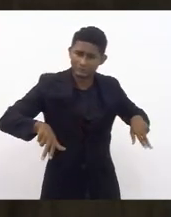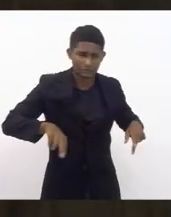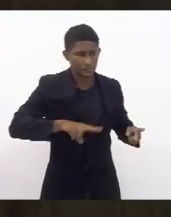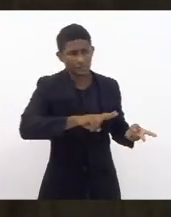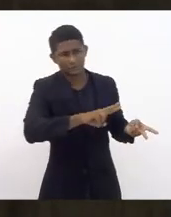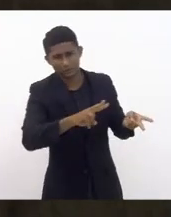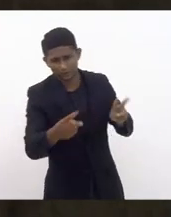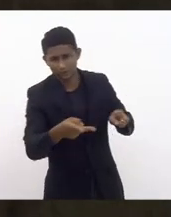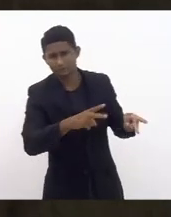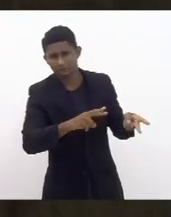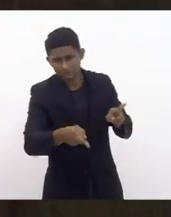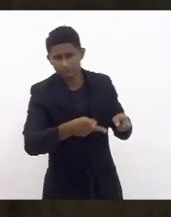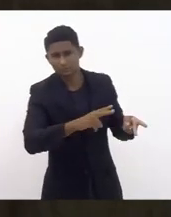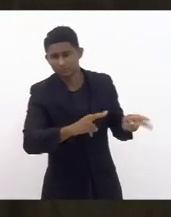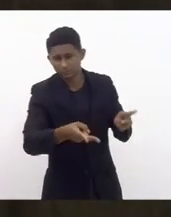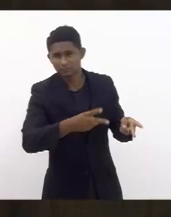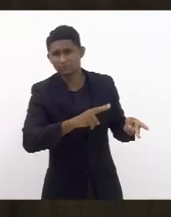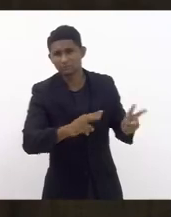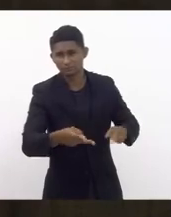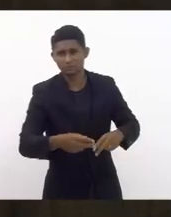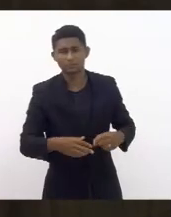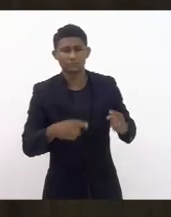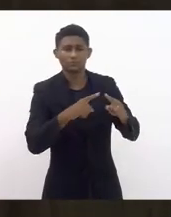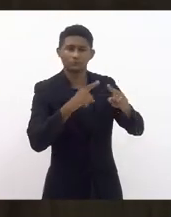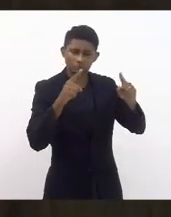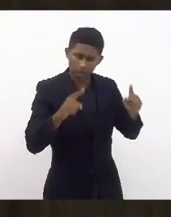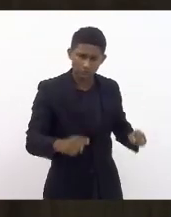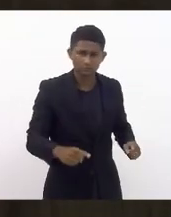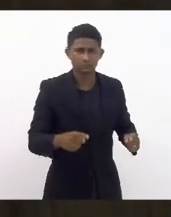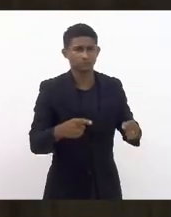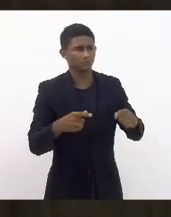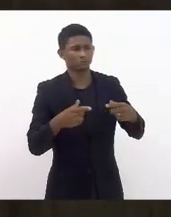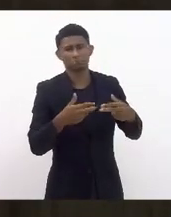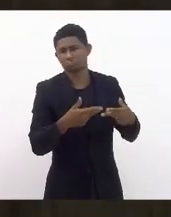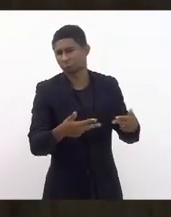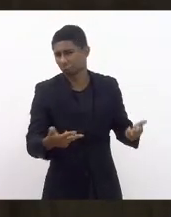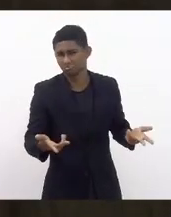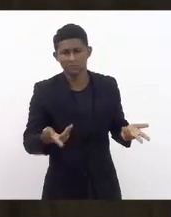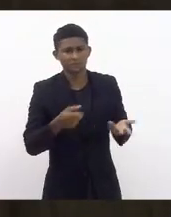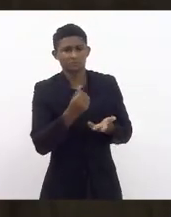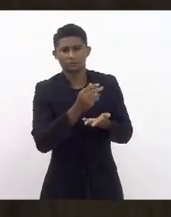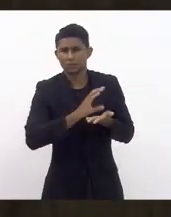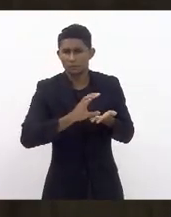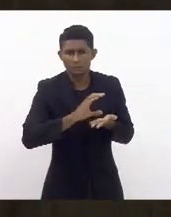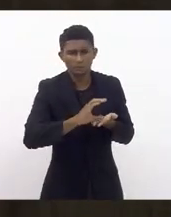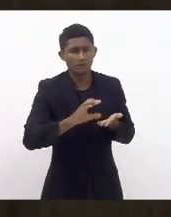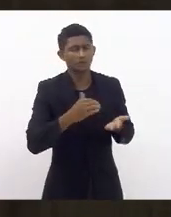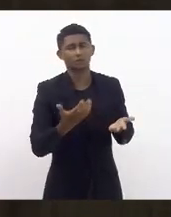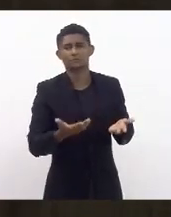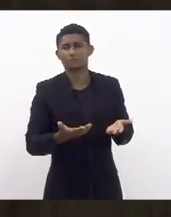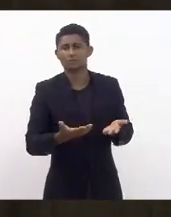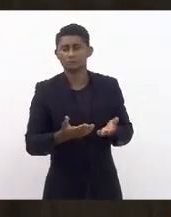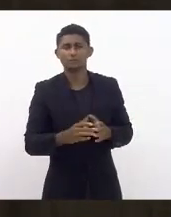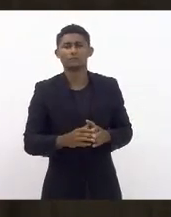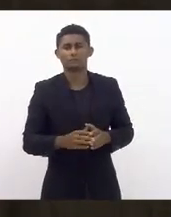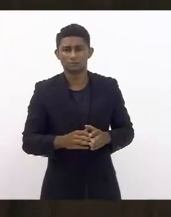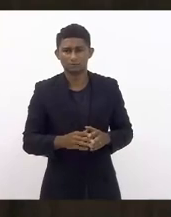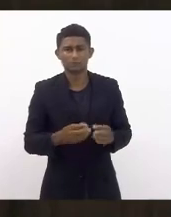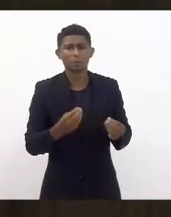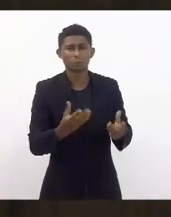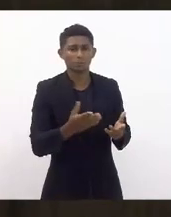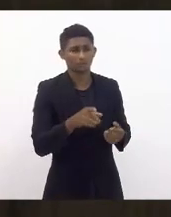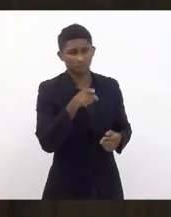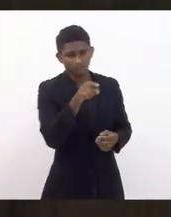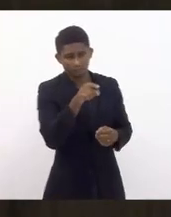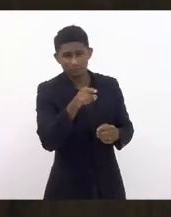atribuições, finalidades, servidores, patrimônio, orçamento, gratificação em cargos especiais para a